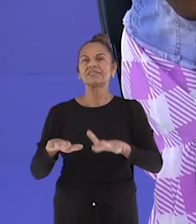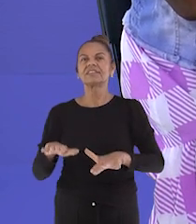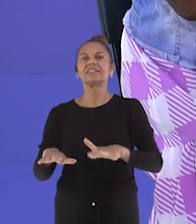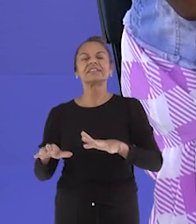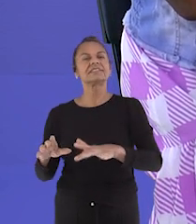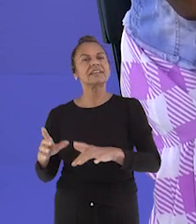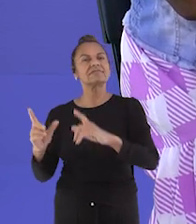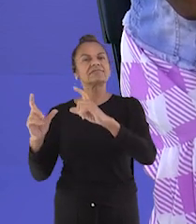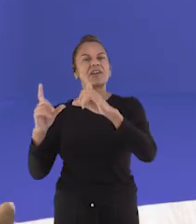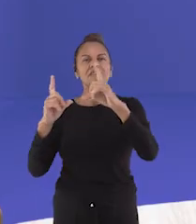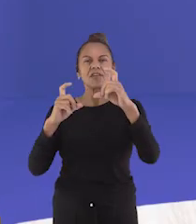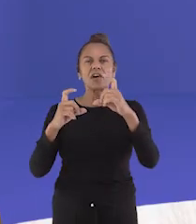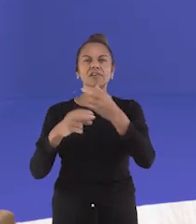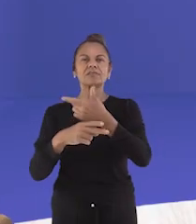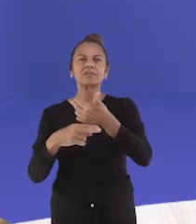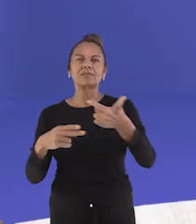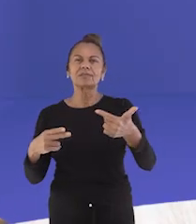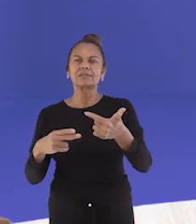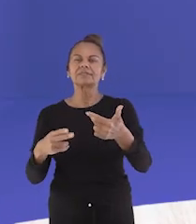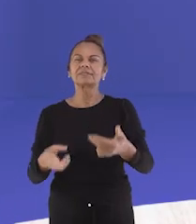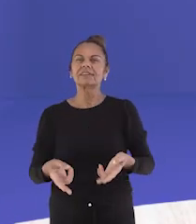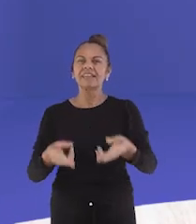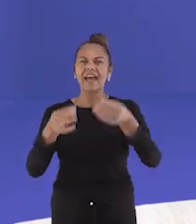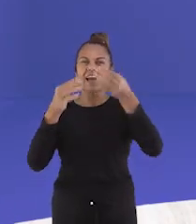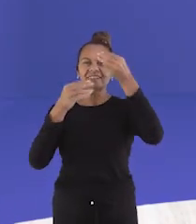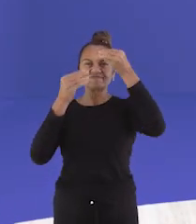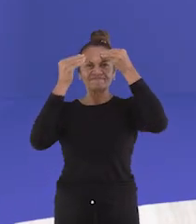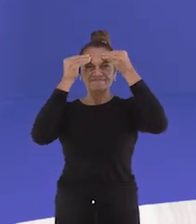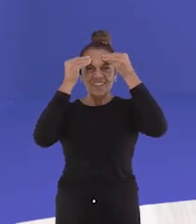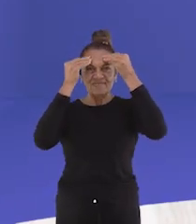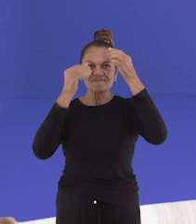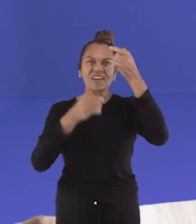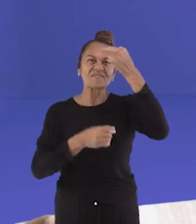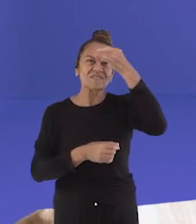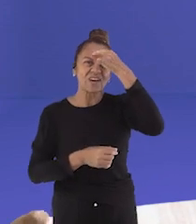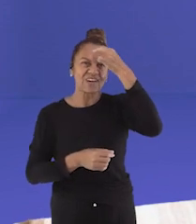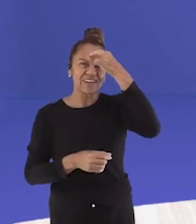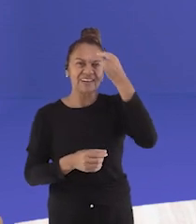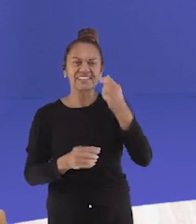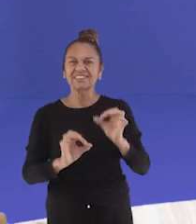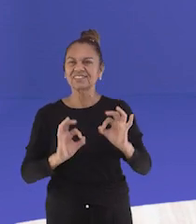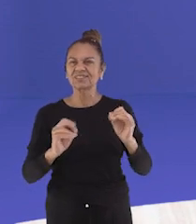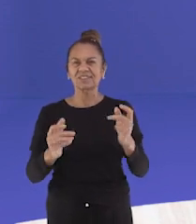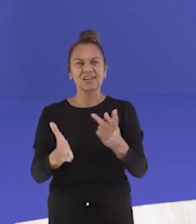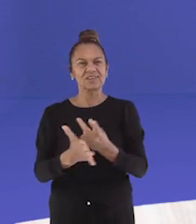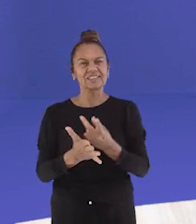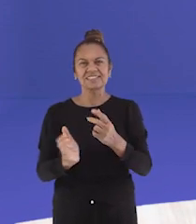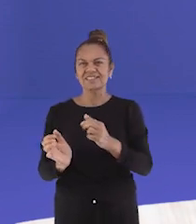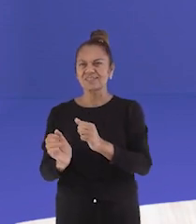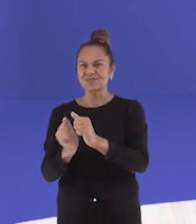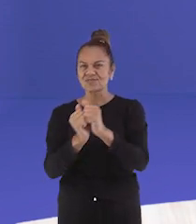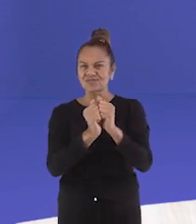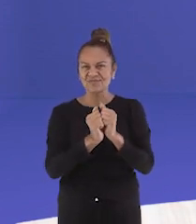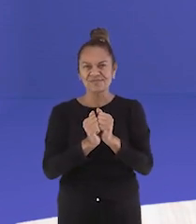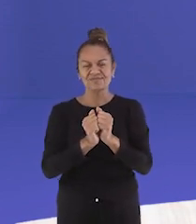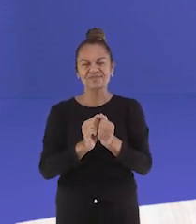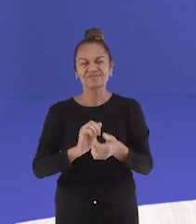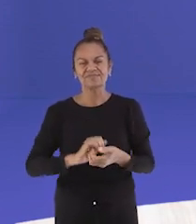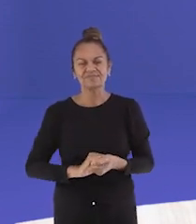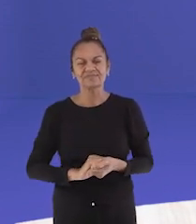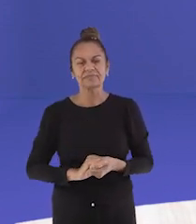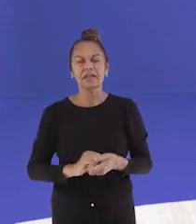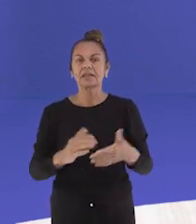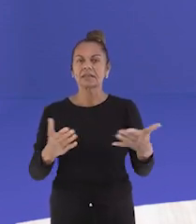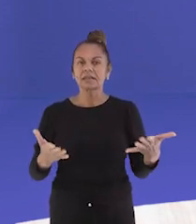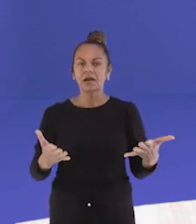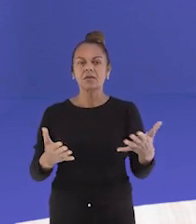gente viveu. Elisa, para quem está nos assistindo e quer escolher uma profissão, tem